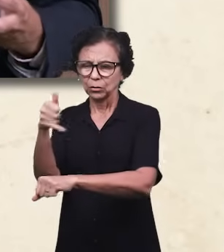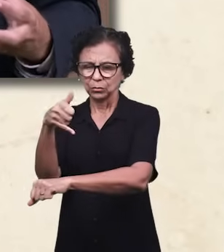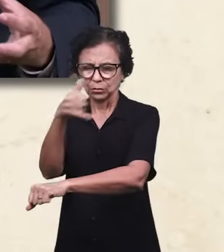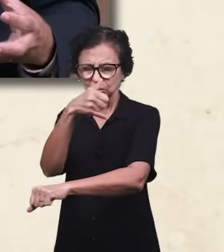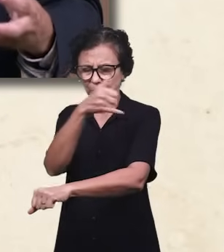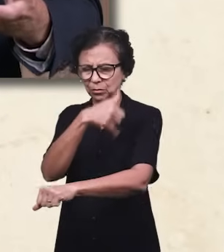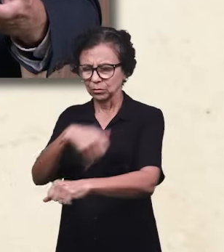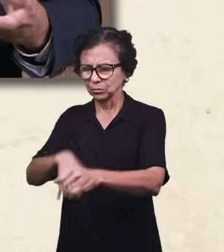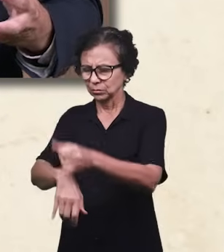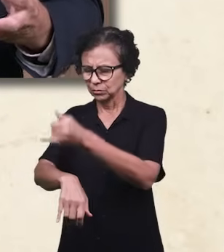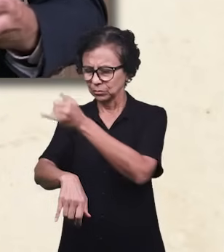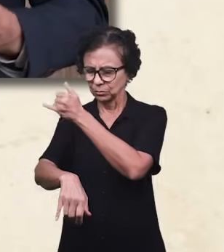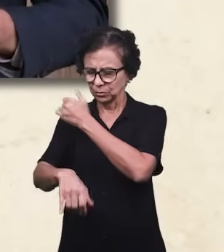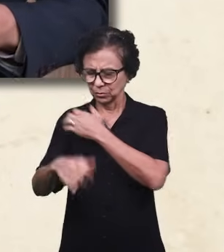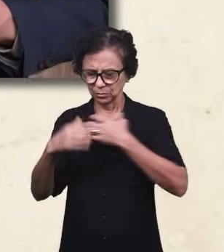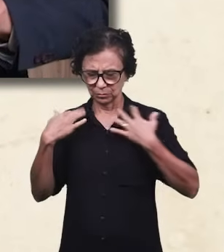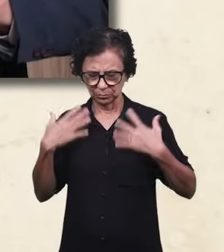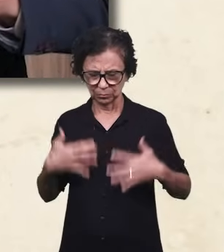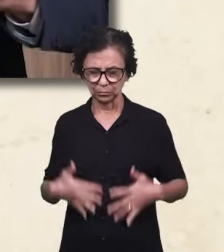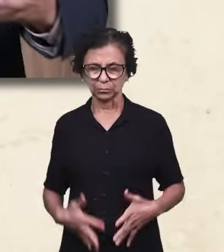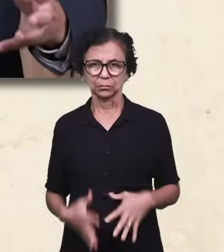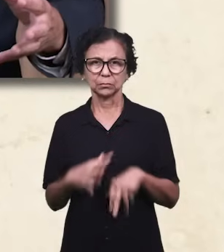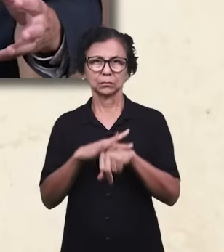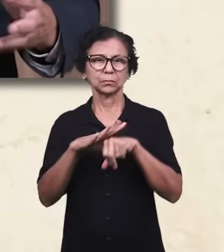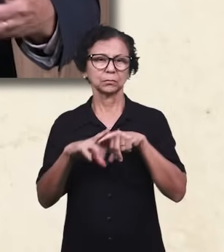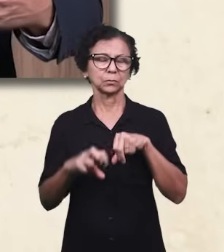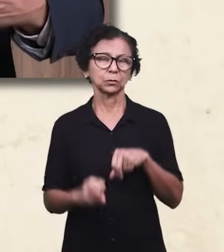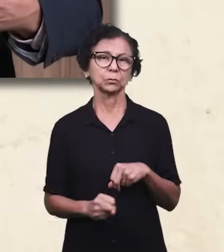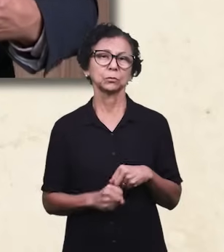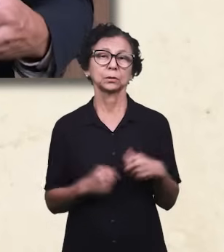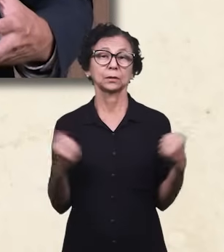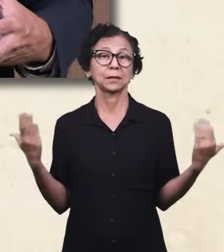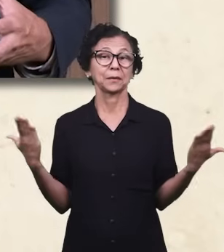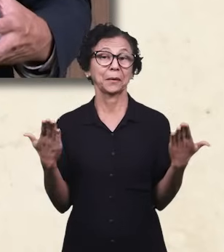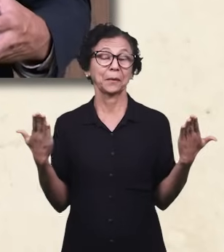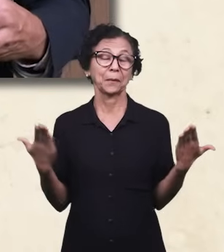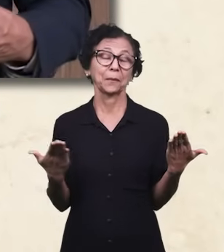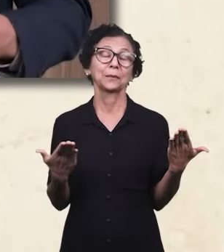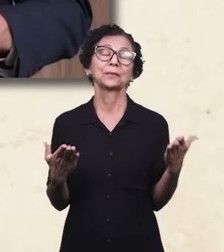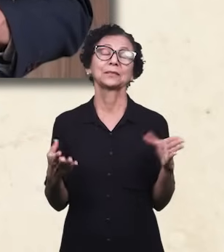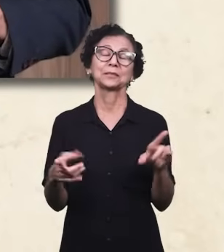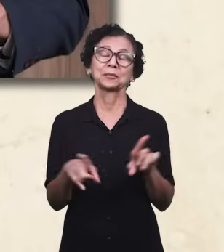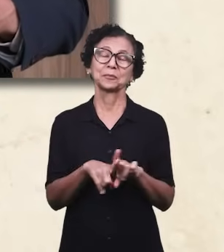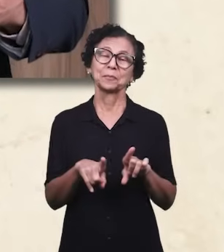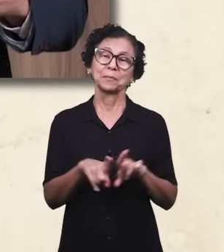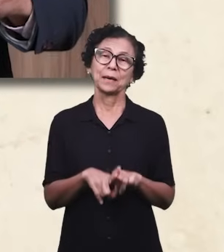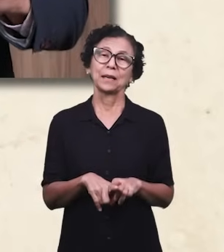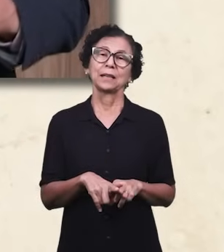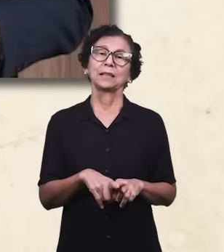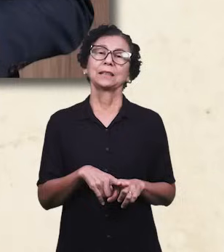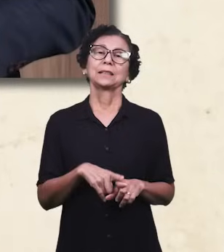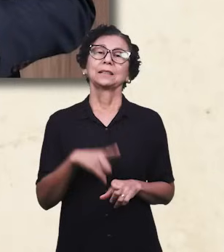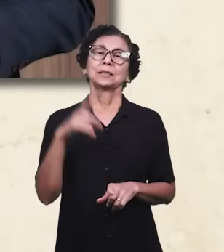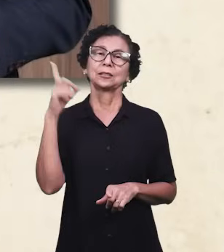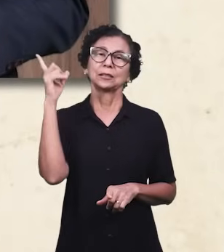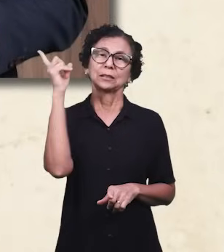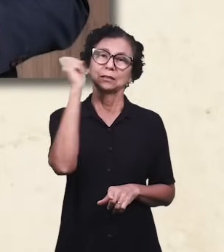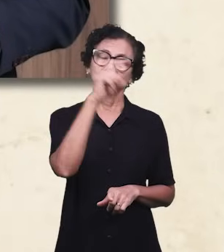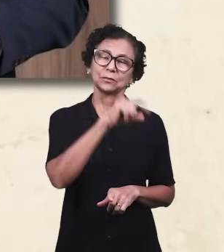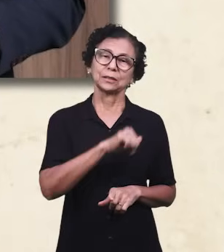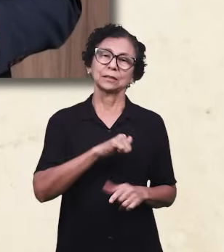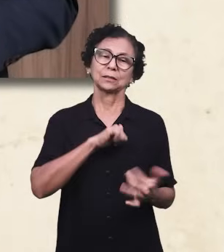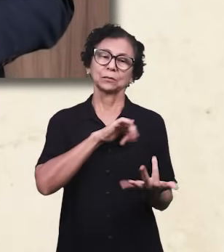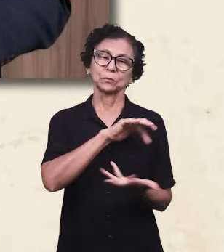E hoje nós estamos vivendo este momento de grandes guerras, a vida virou uma grande batalha, há muitos jovens